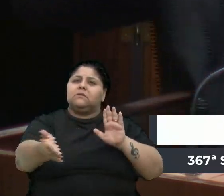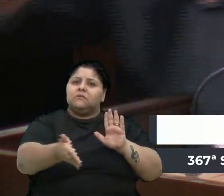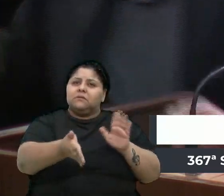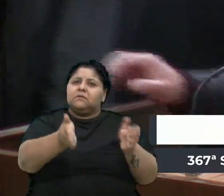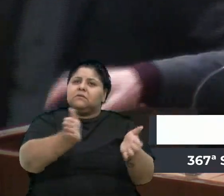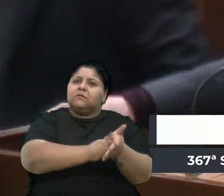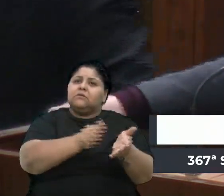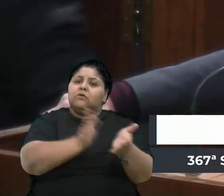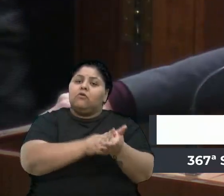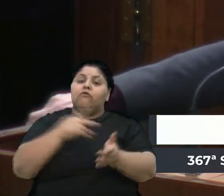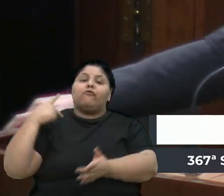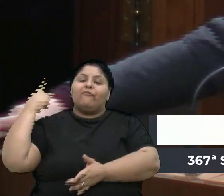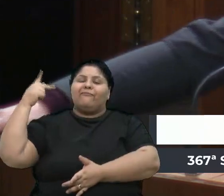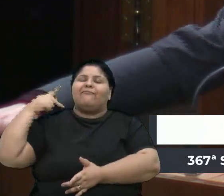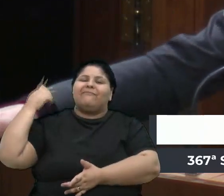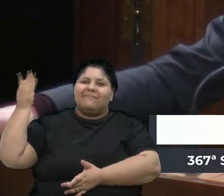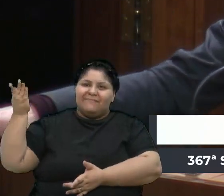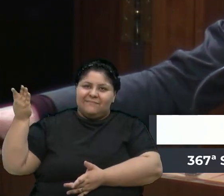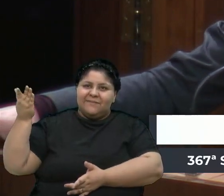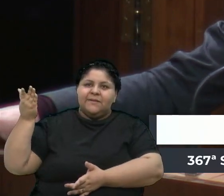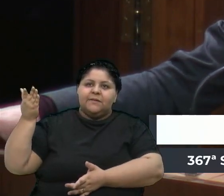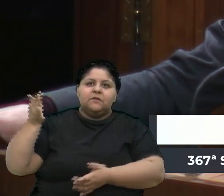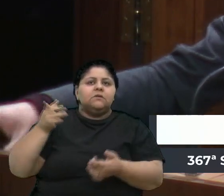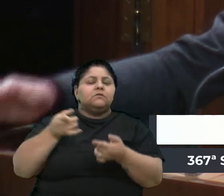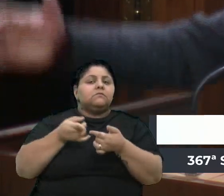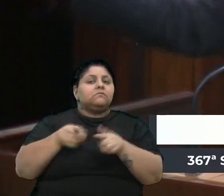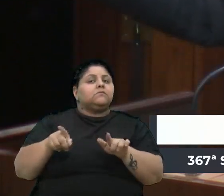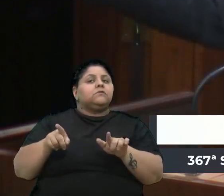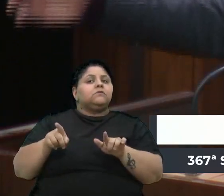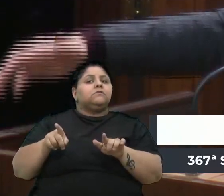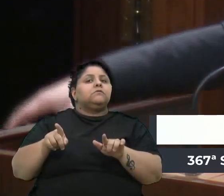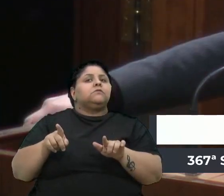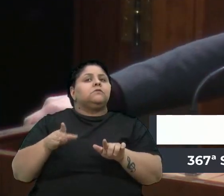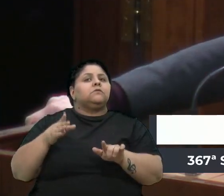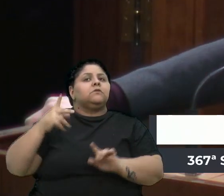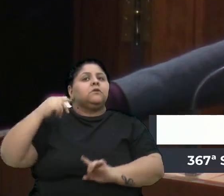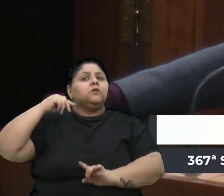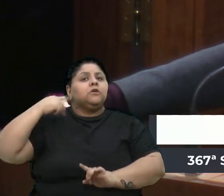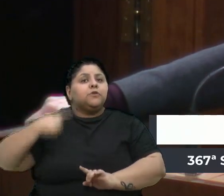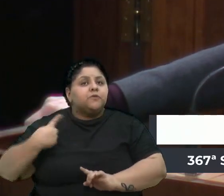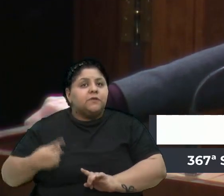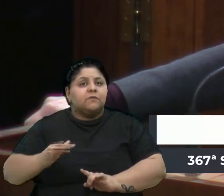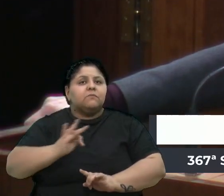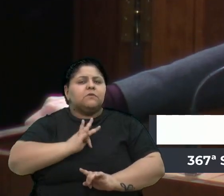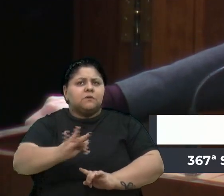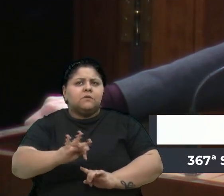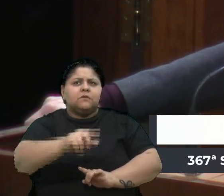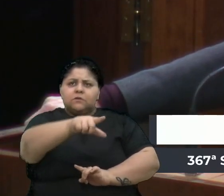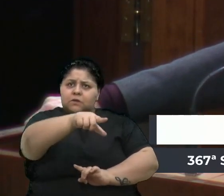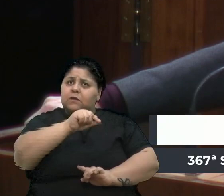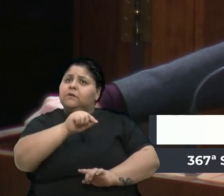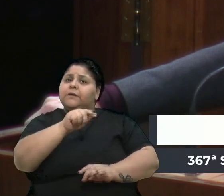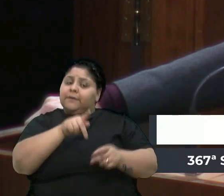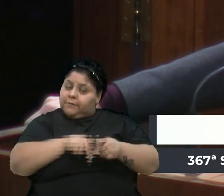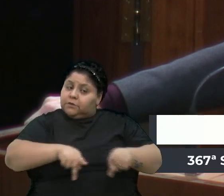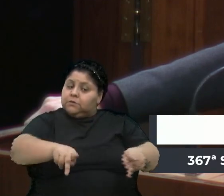o vereador. Mas, e os deputados federais que são eleitos pela